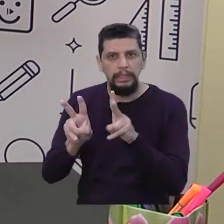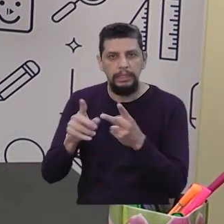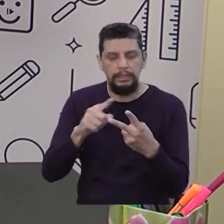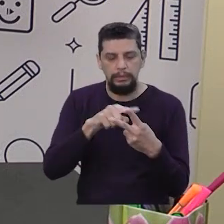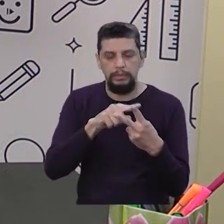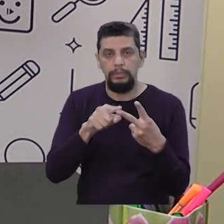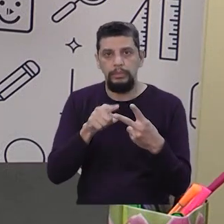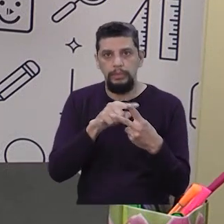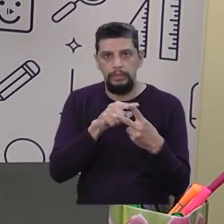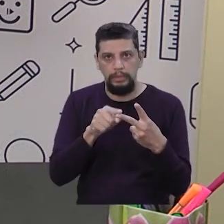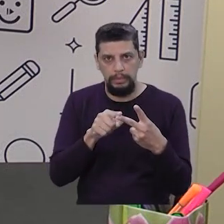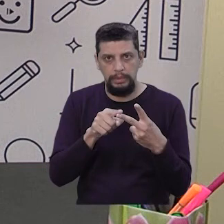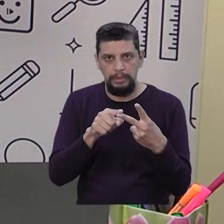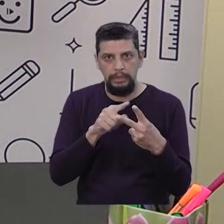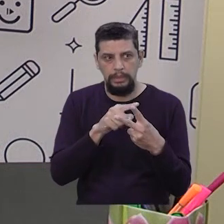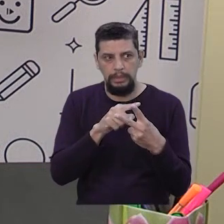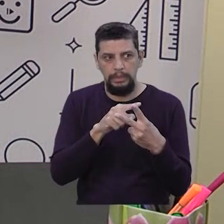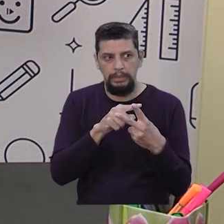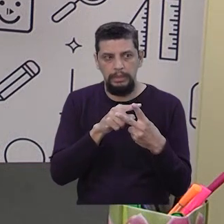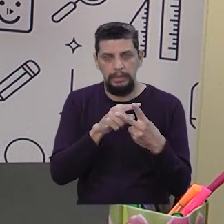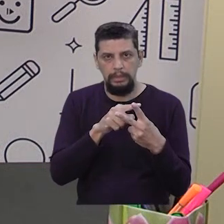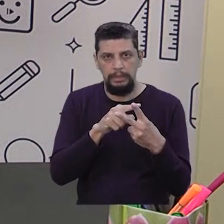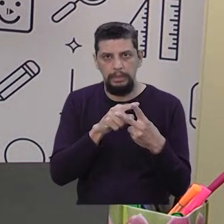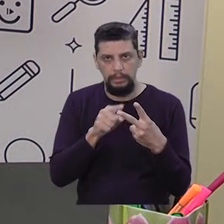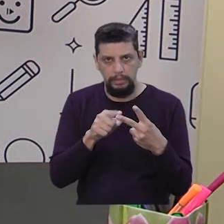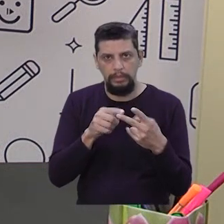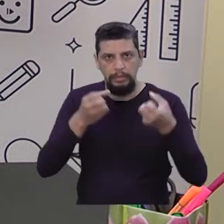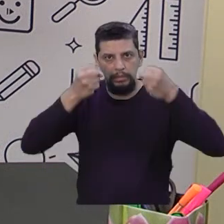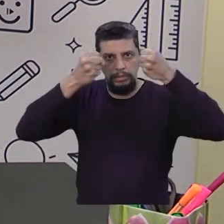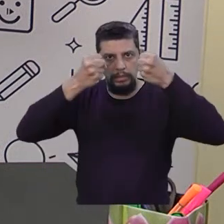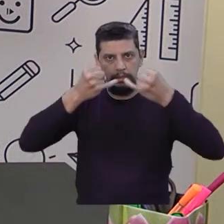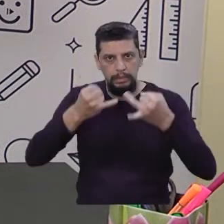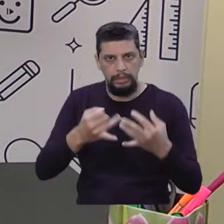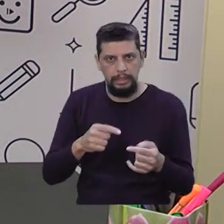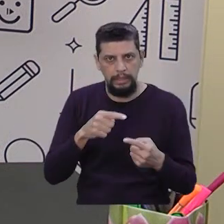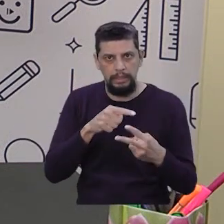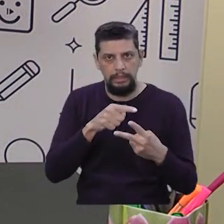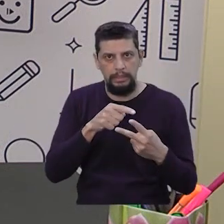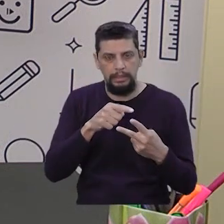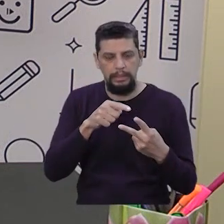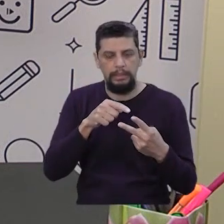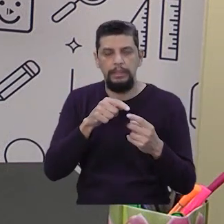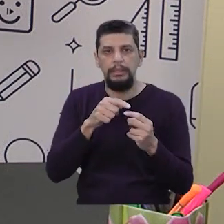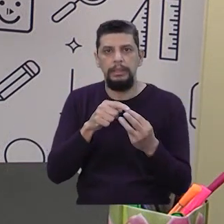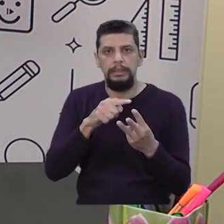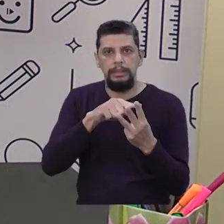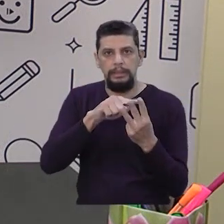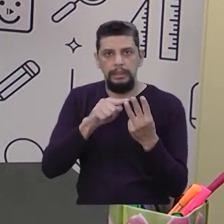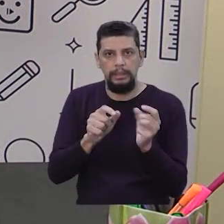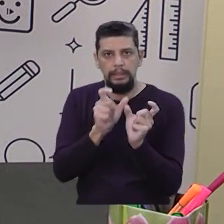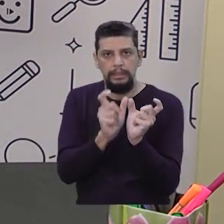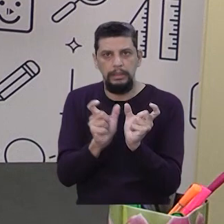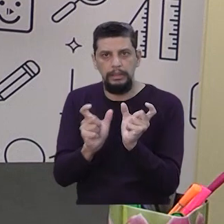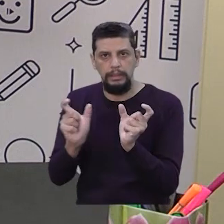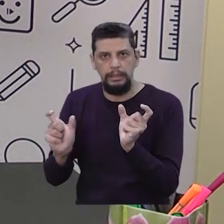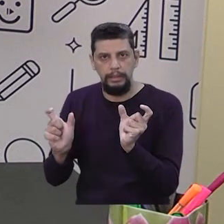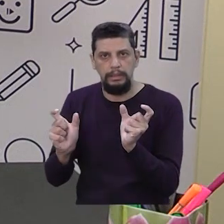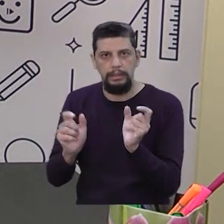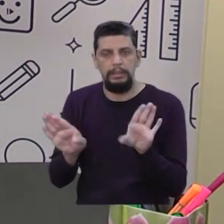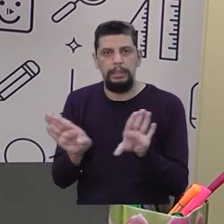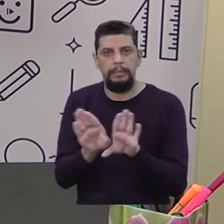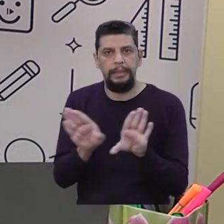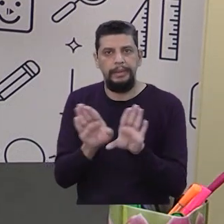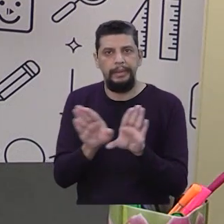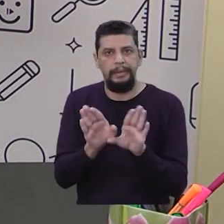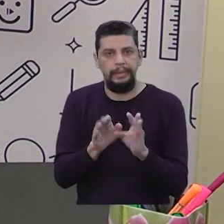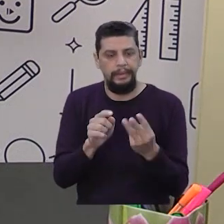as duas, né, que nós estávamos falando, elas têm três sílabas. Tanto a árvore como